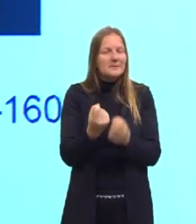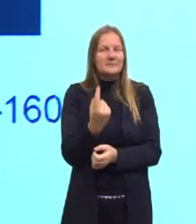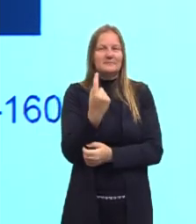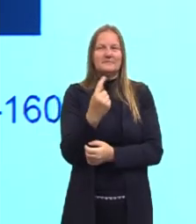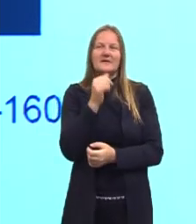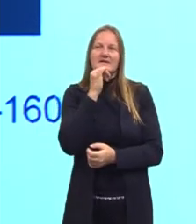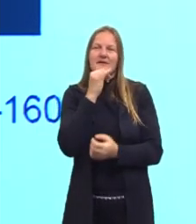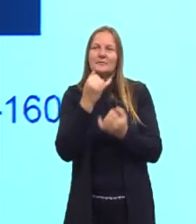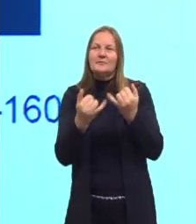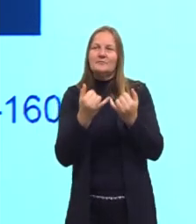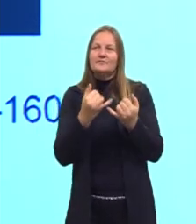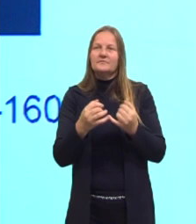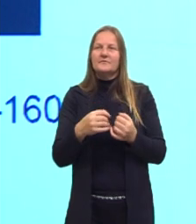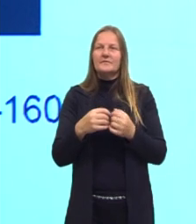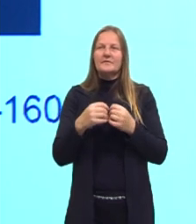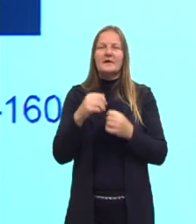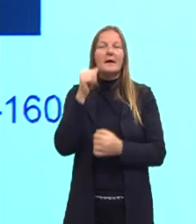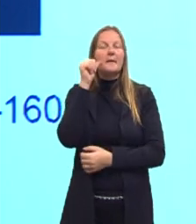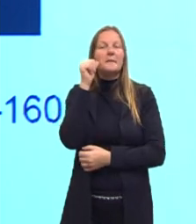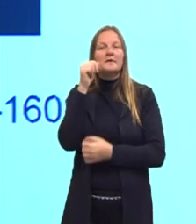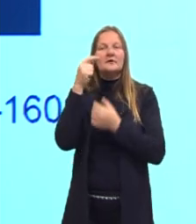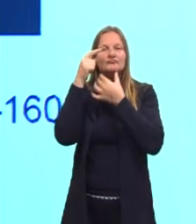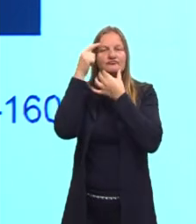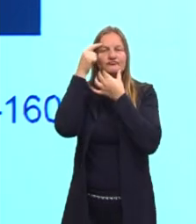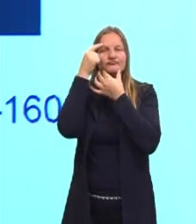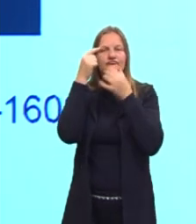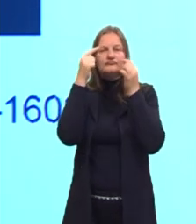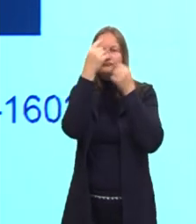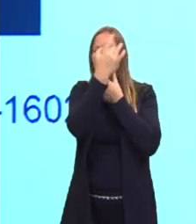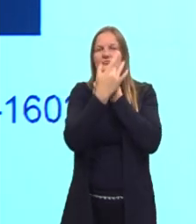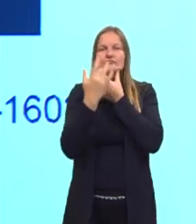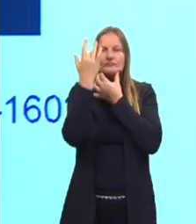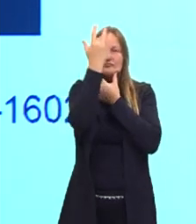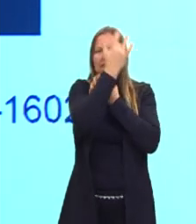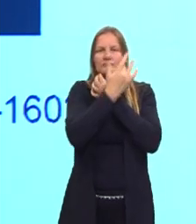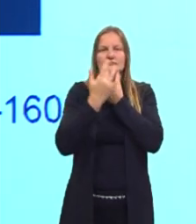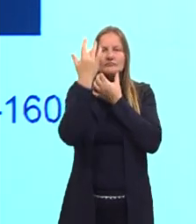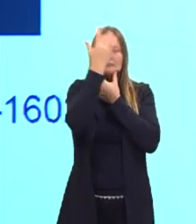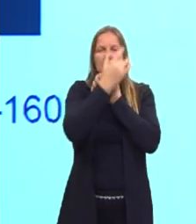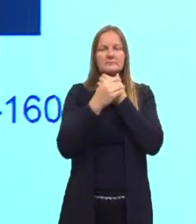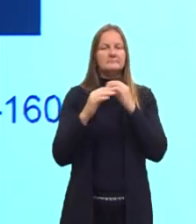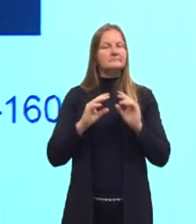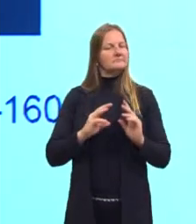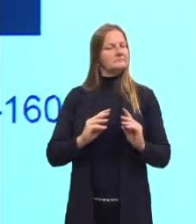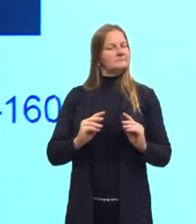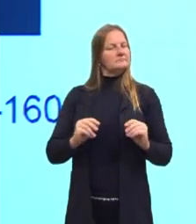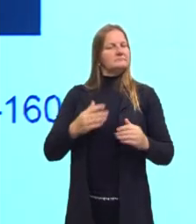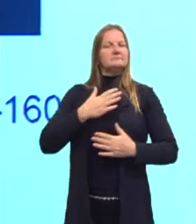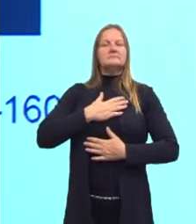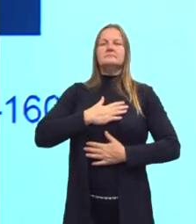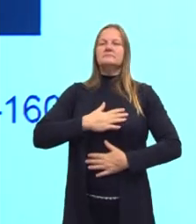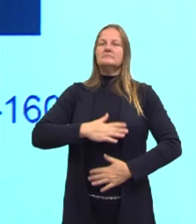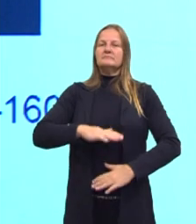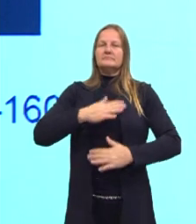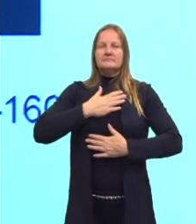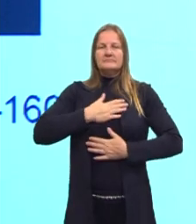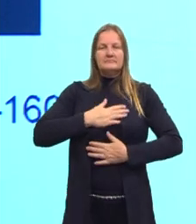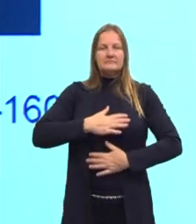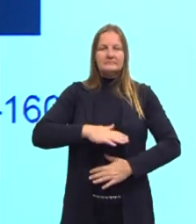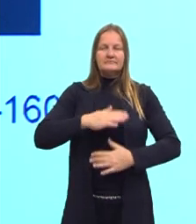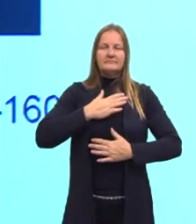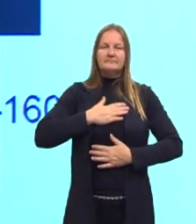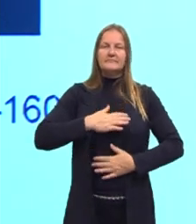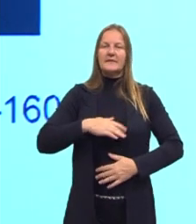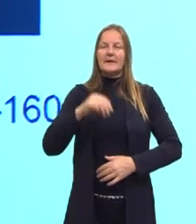por exemplo no semblante da Judith na ela aqui tá muito Serena muito tranquila ela